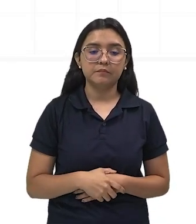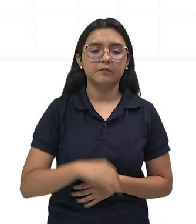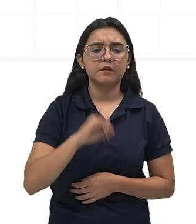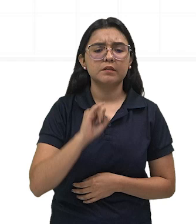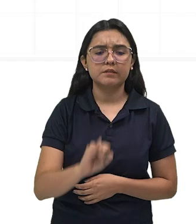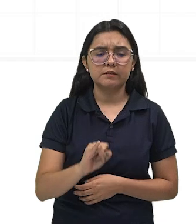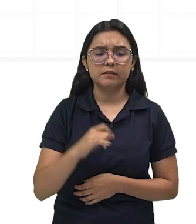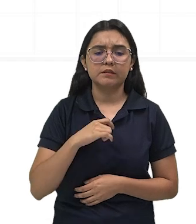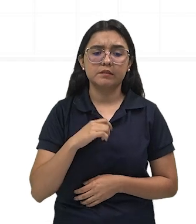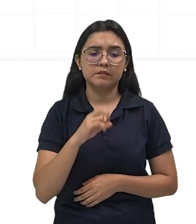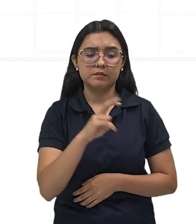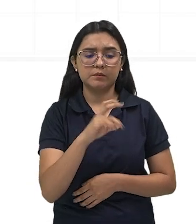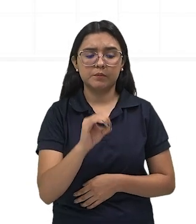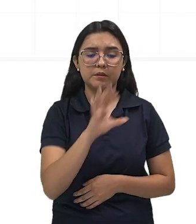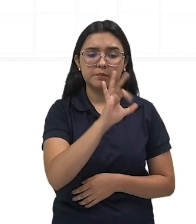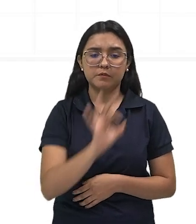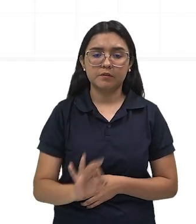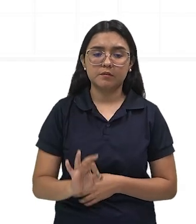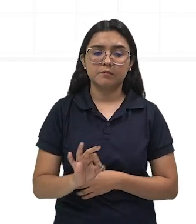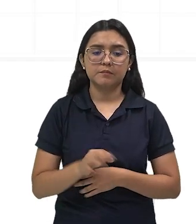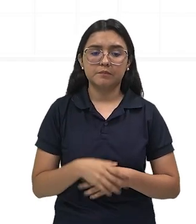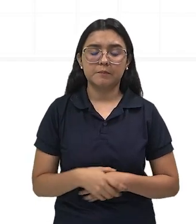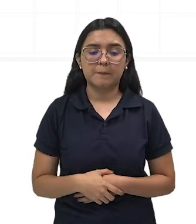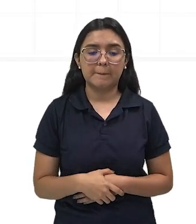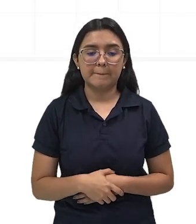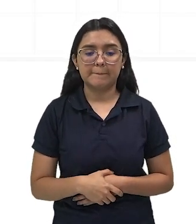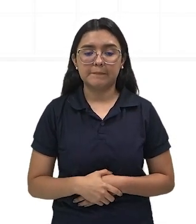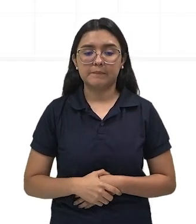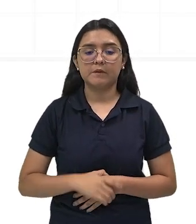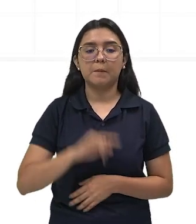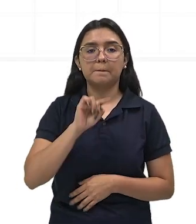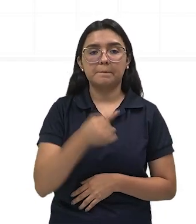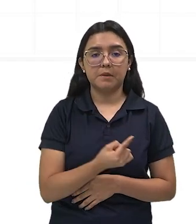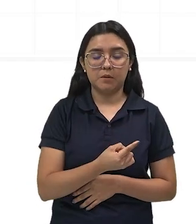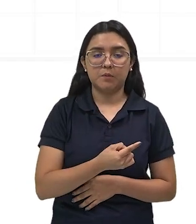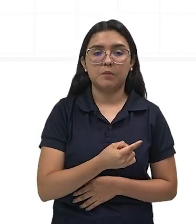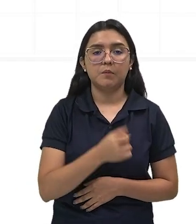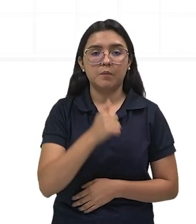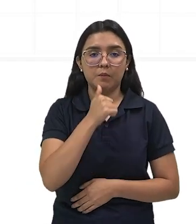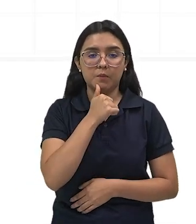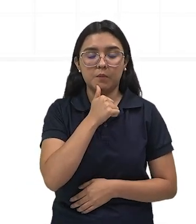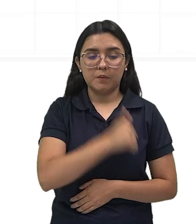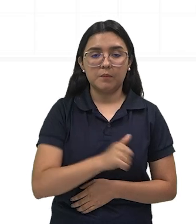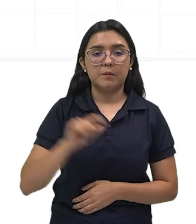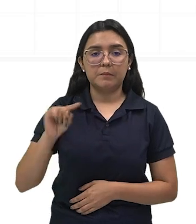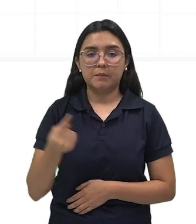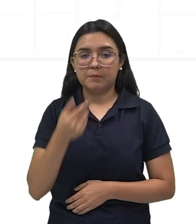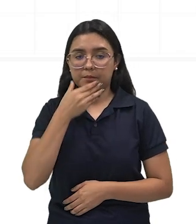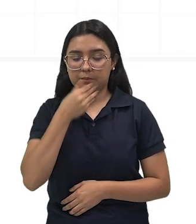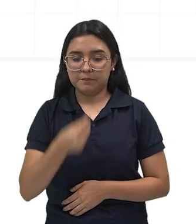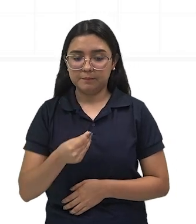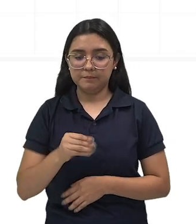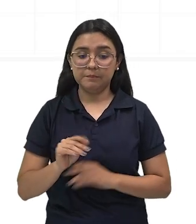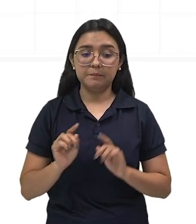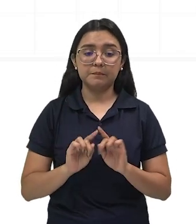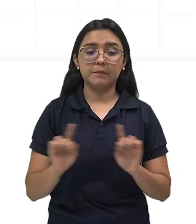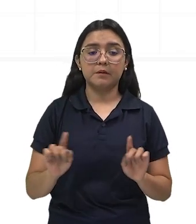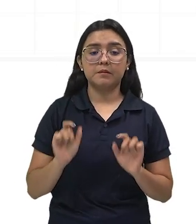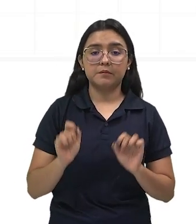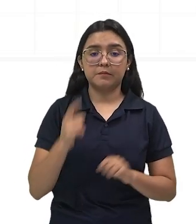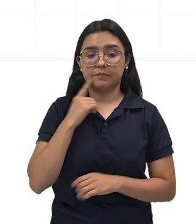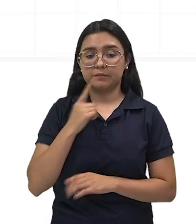fosse 50%, já pegaríamos, né, 1.000 e 1.000. 1.000 homens e 1.000 mulheres. Nesse caso aqui, vamos pegar,